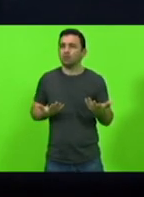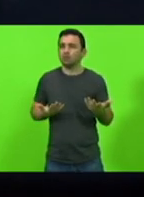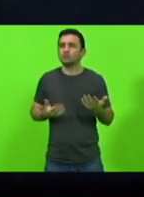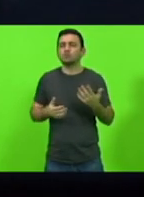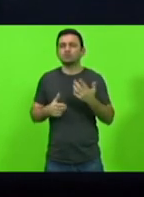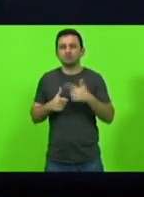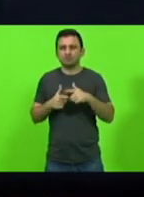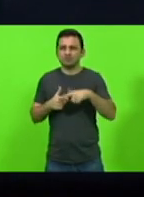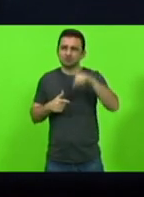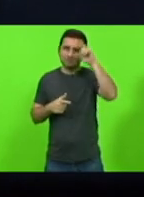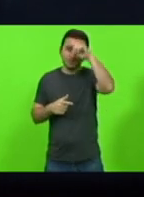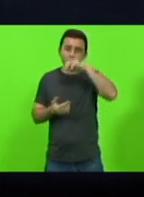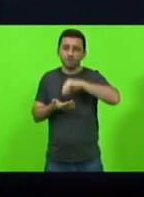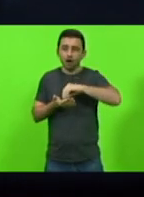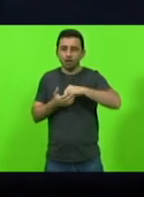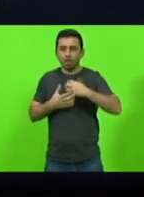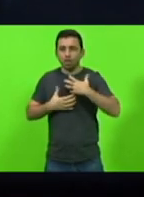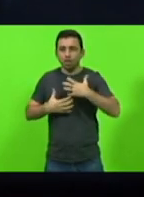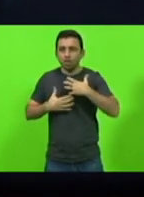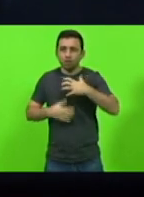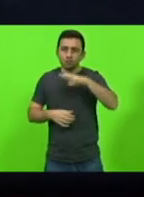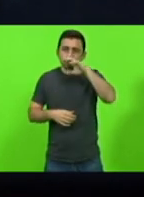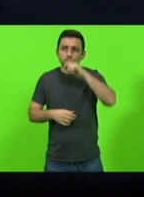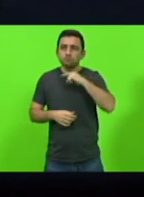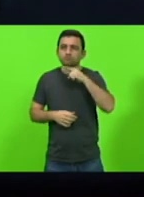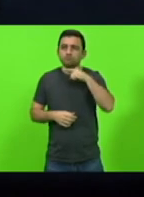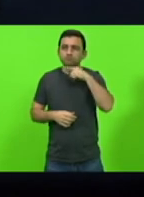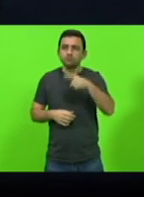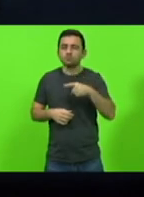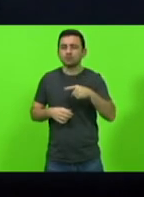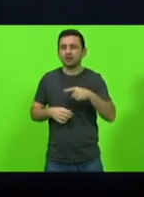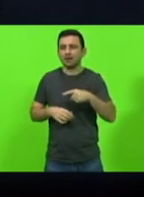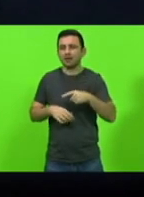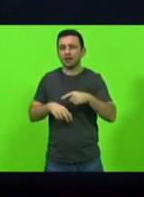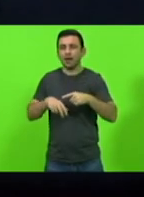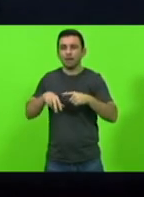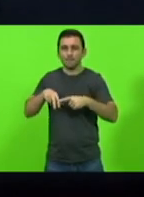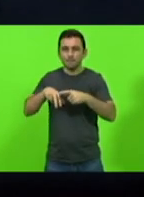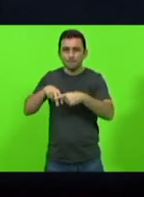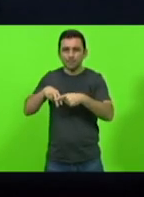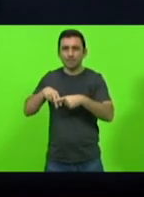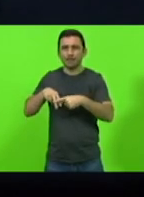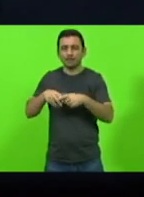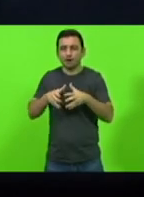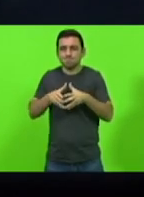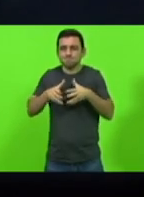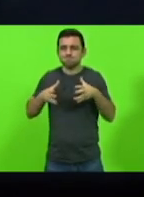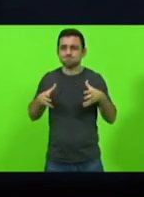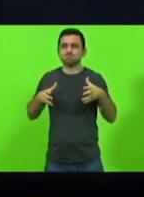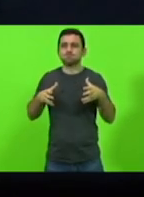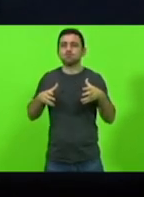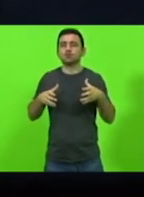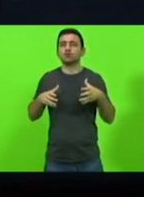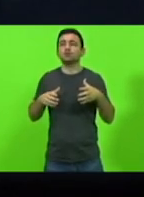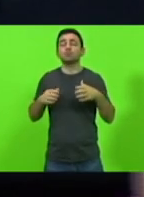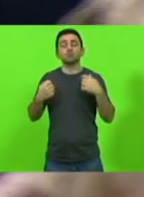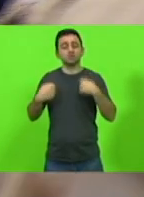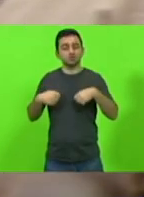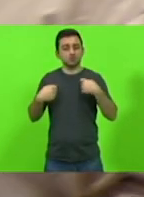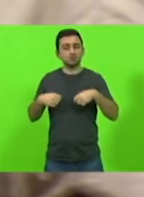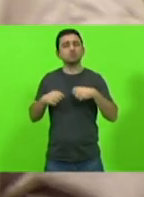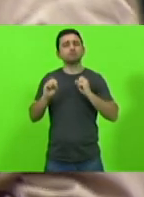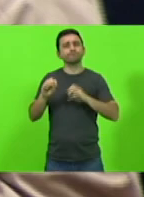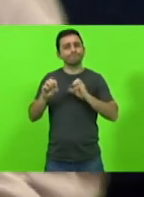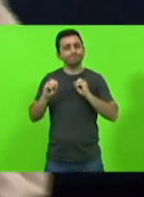a sensação de falta de ar inchamento nas pernas então é importante nobres colegas que as pessoas posta essa conscientização